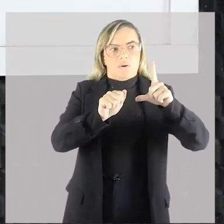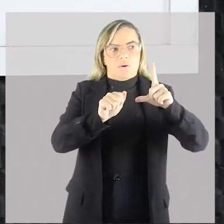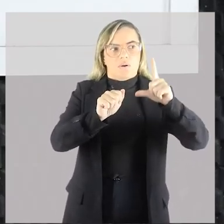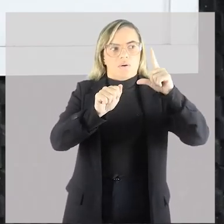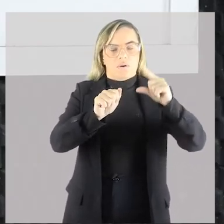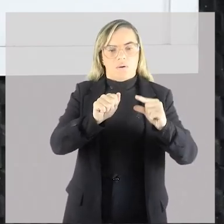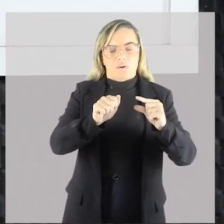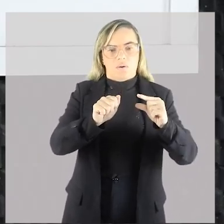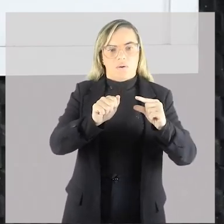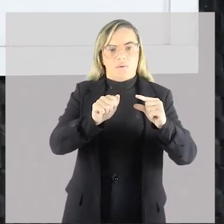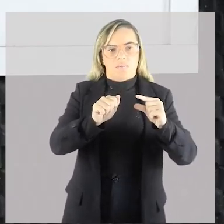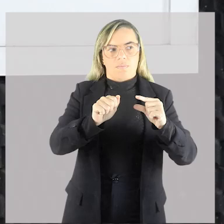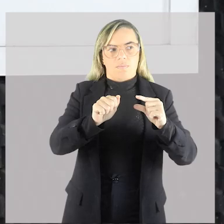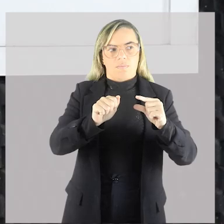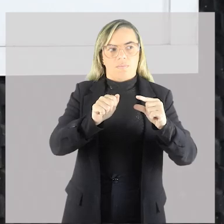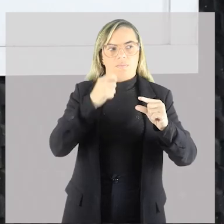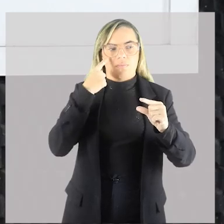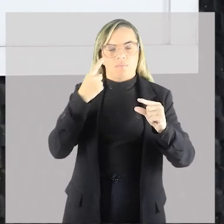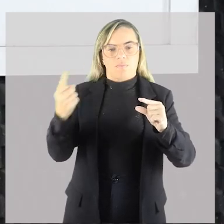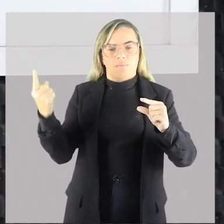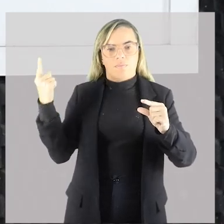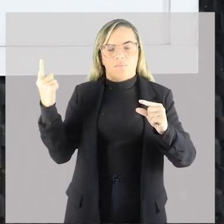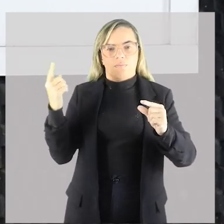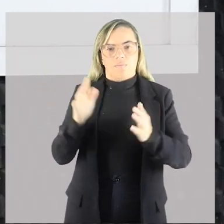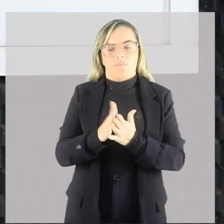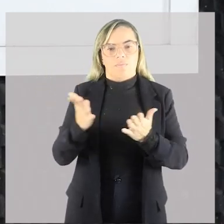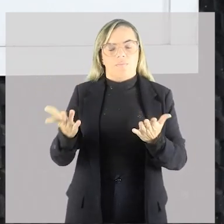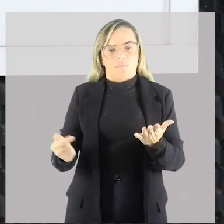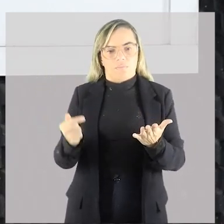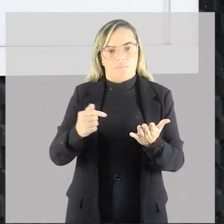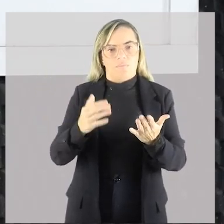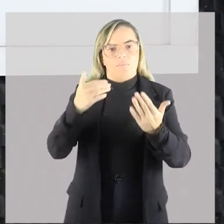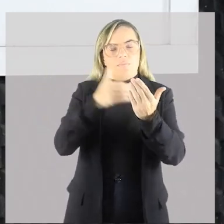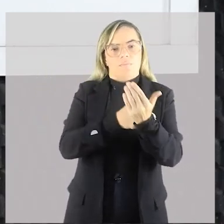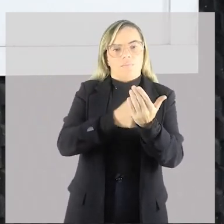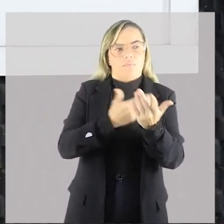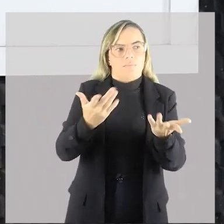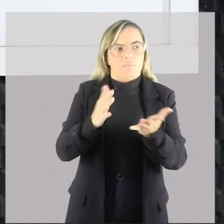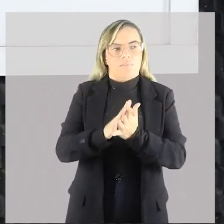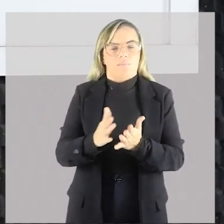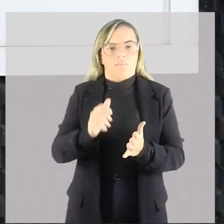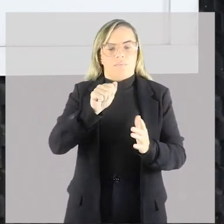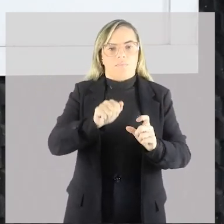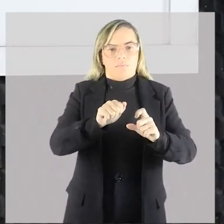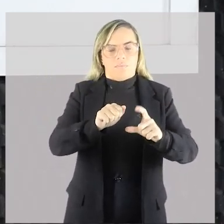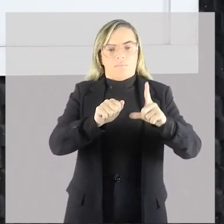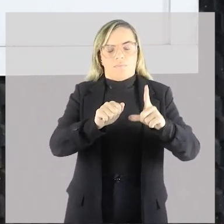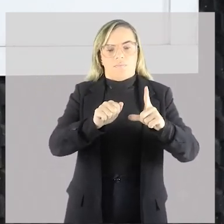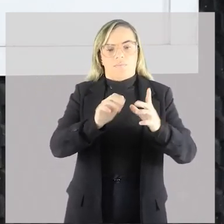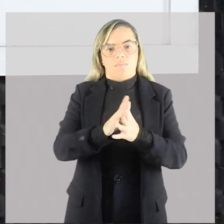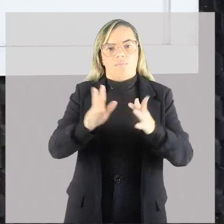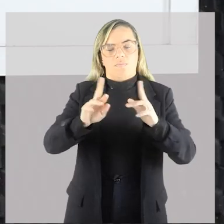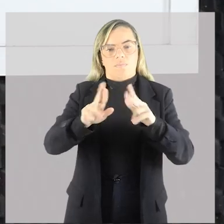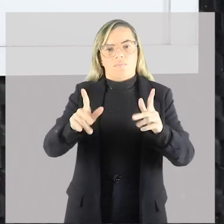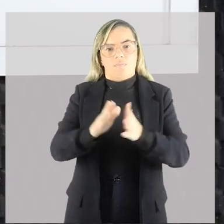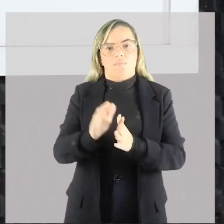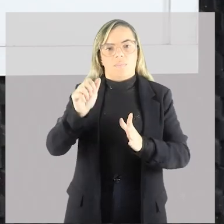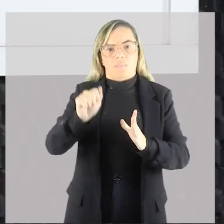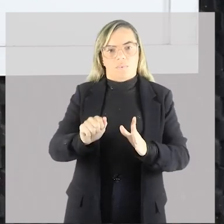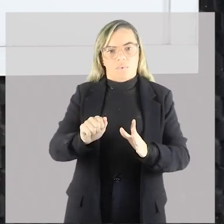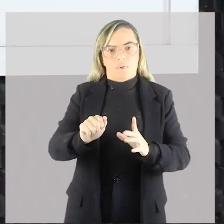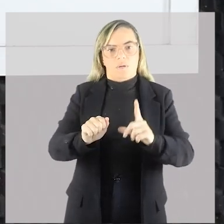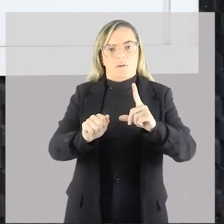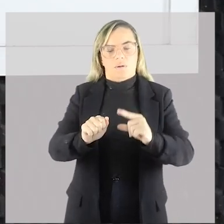A minúsculo. Né? O A maiúsculo é uma senha, se você botar o A maiúsculo, ele vai diferenciar do A